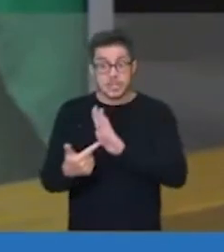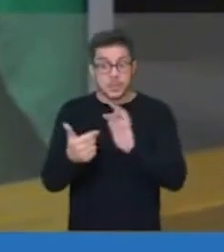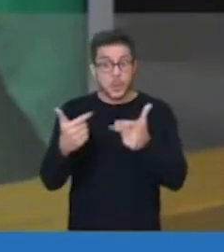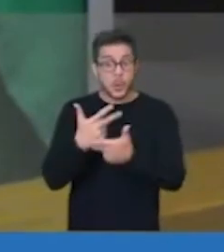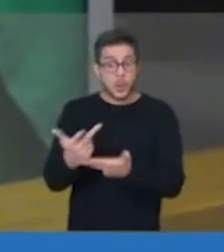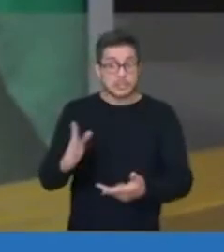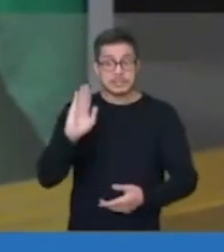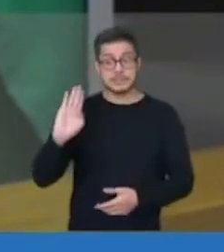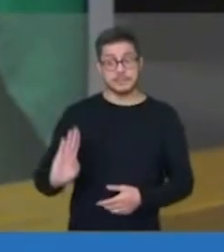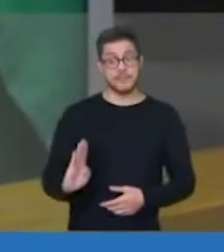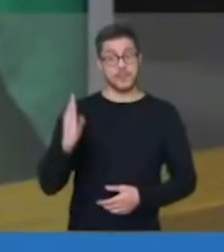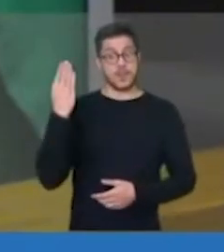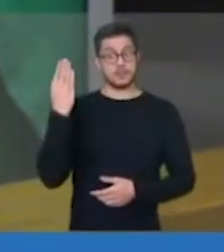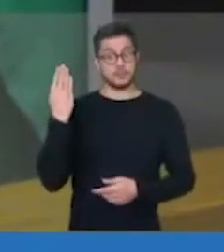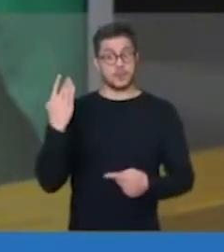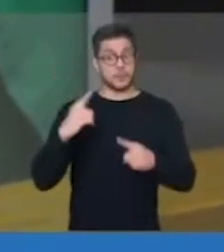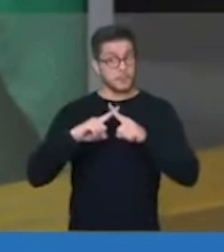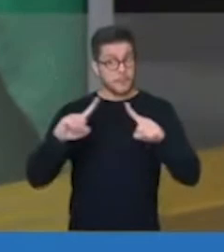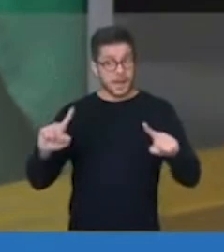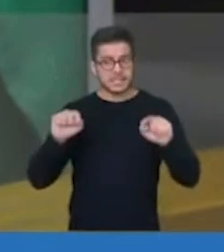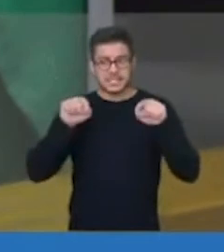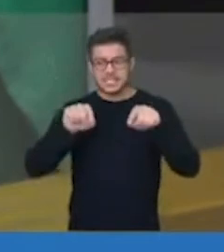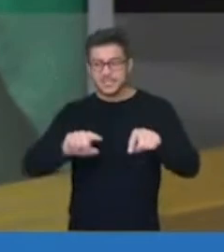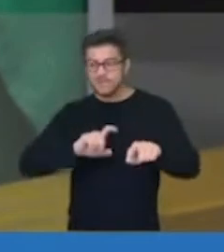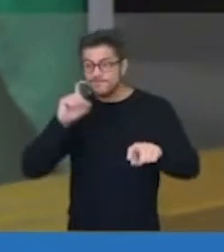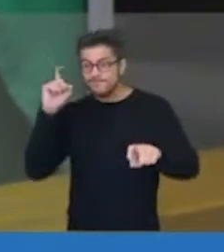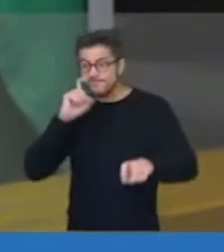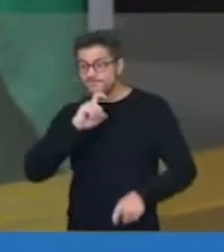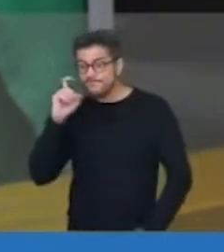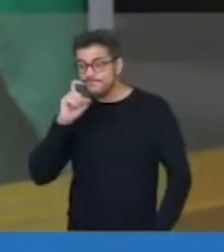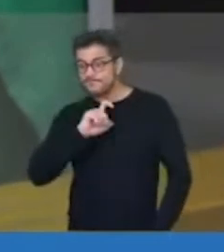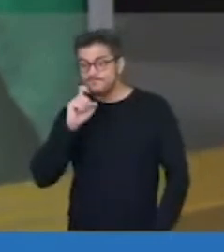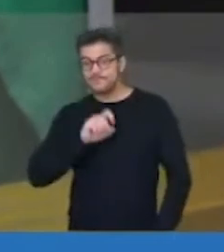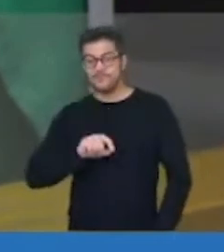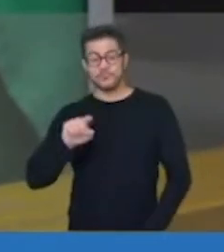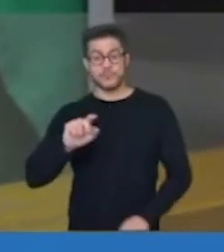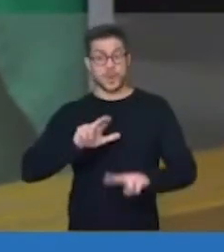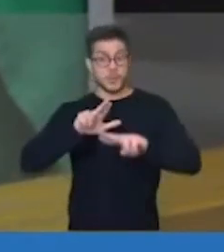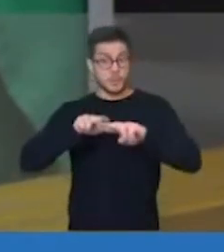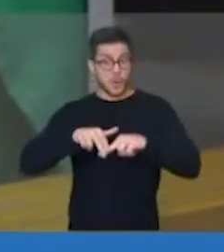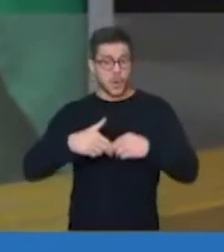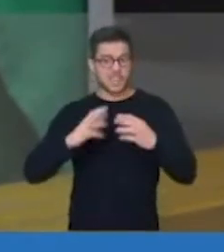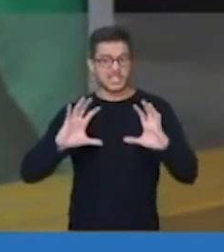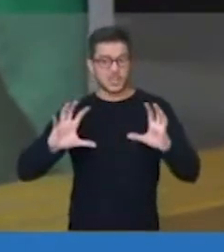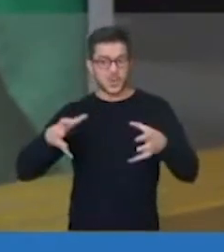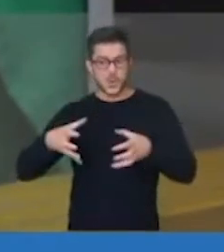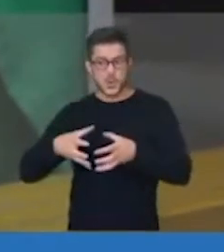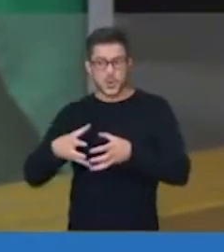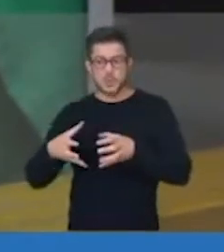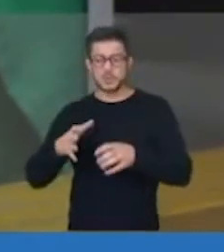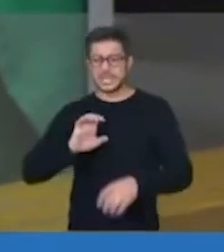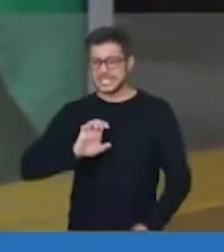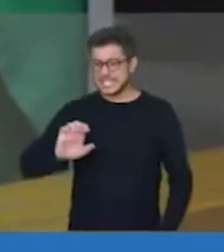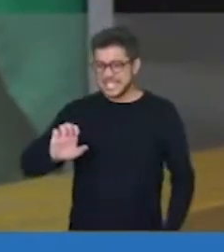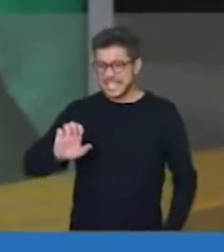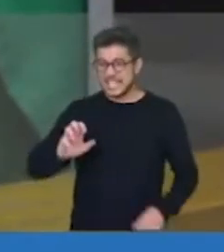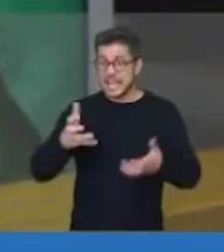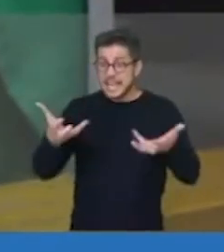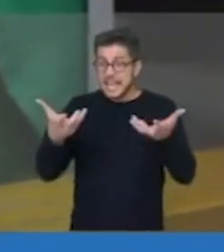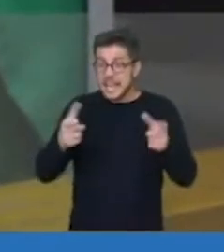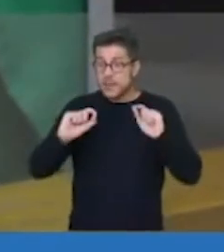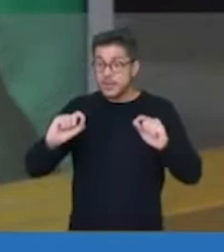da morte, uma agenda abortista, porque esse pessoal de esquerda, de PSOL, de PT, o que eles querem é o aborto até